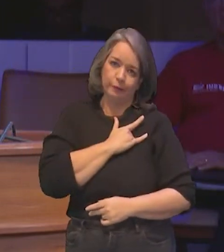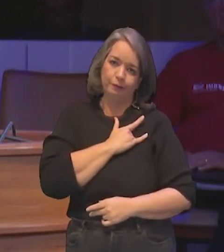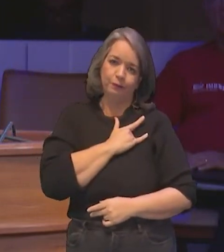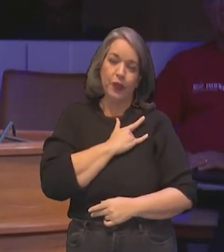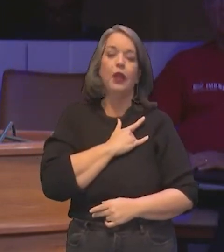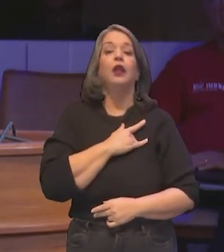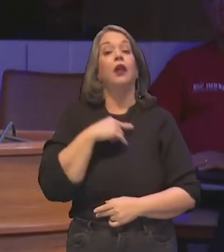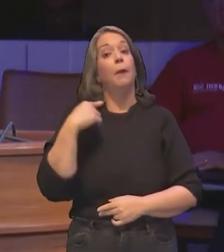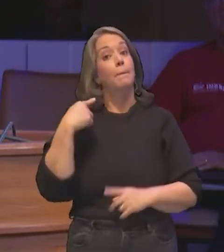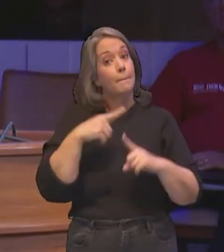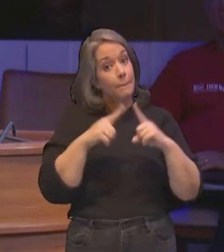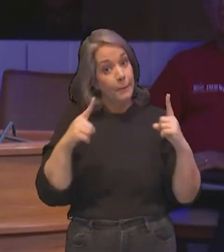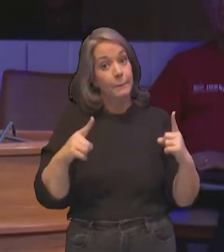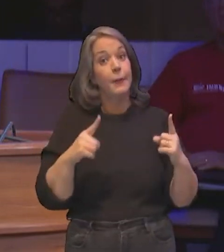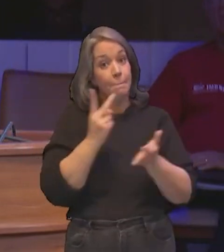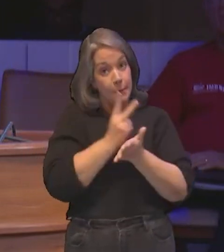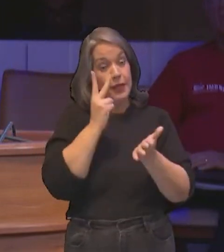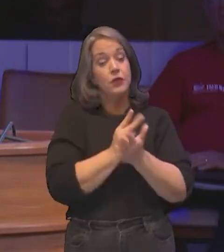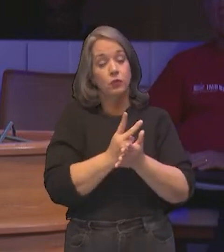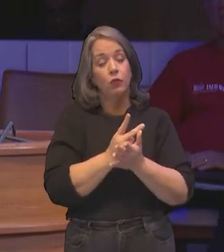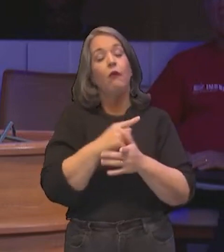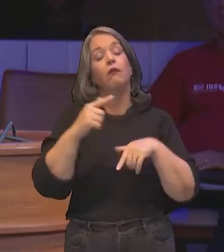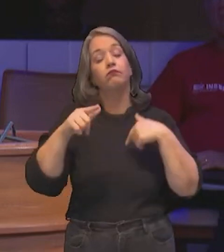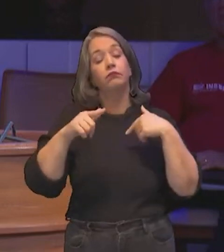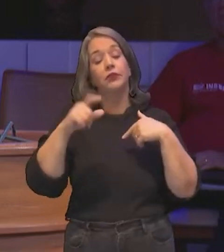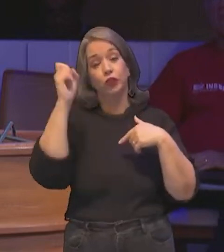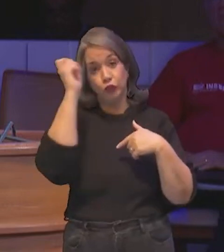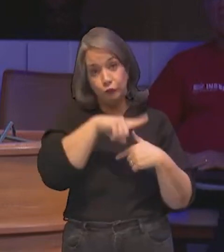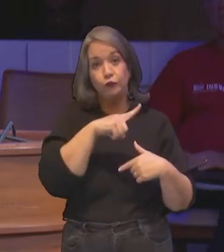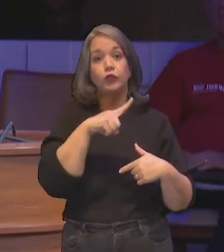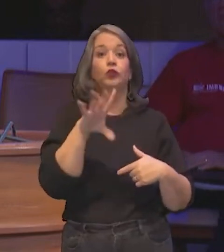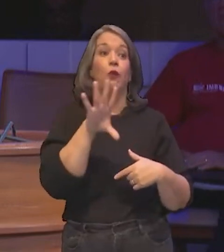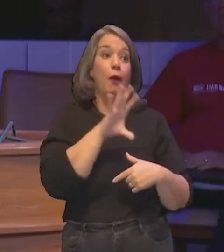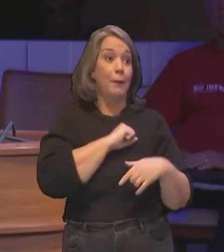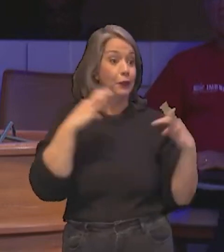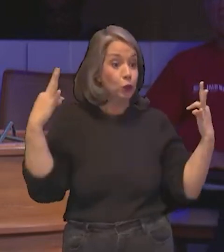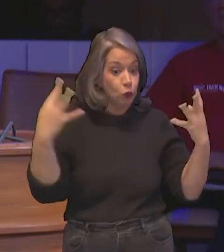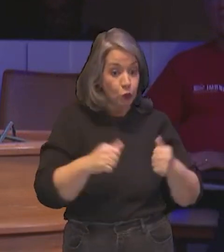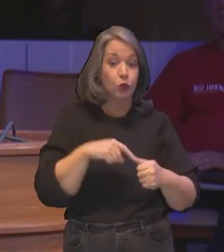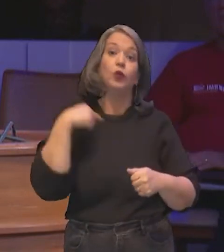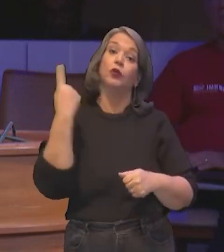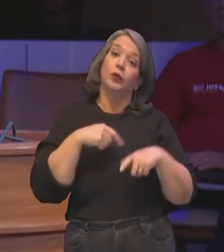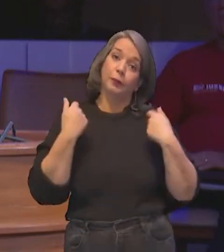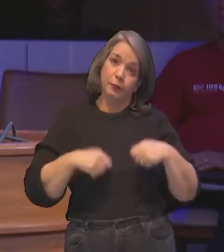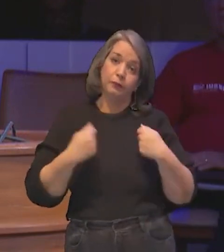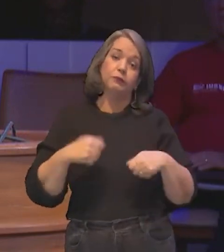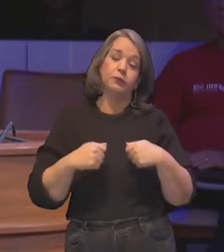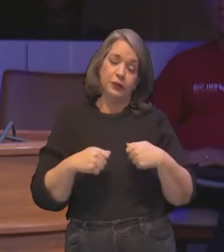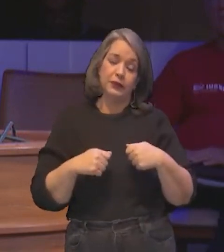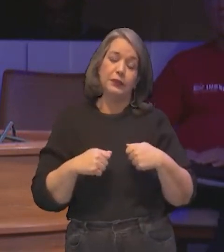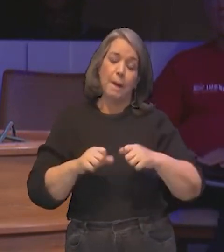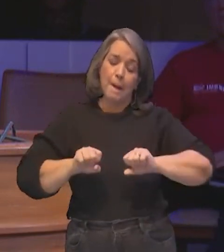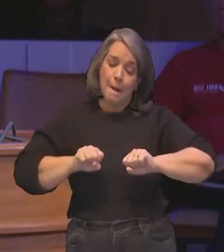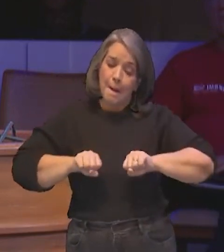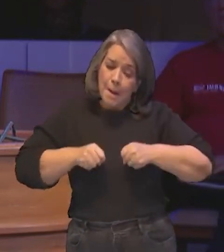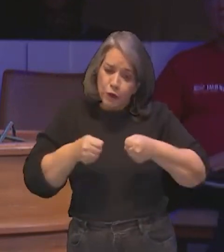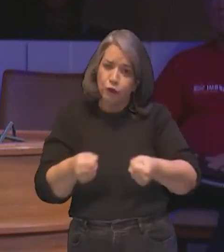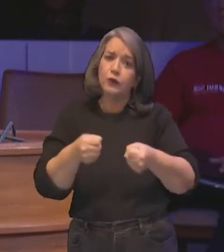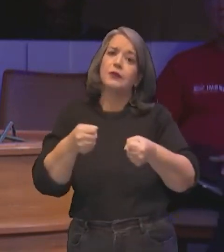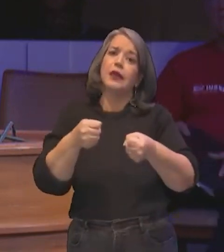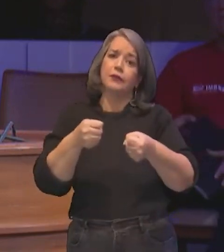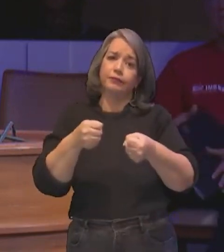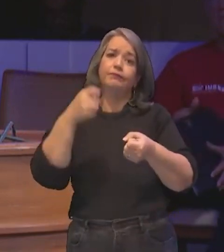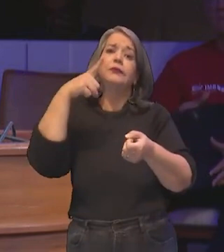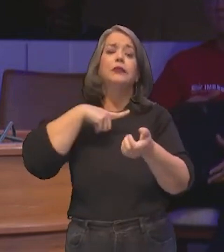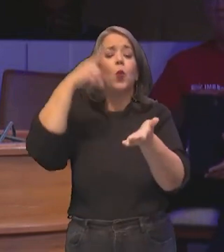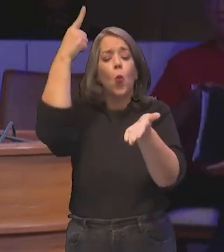exige de nós uma vida de comprometimento com a palavra de Deus. Então esse primeiro ponto revela